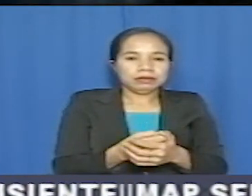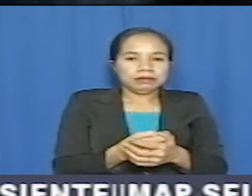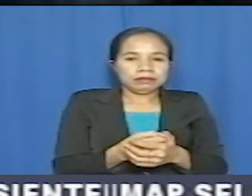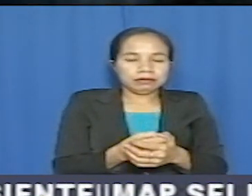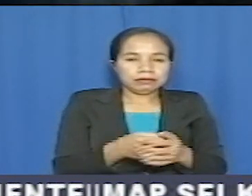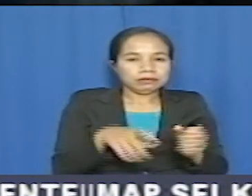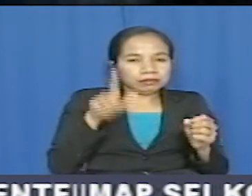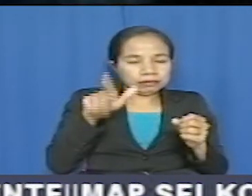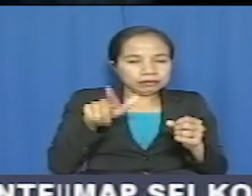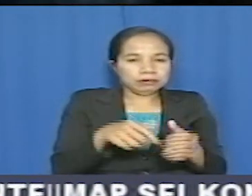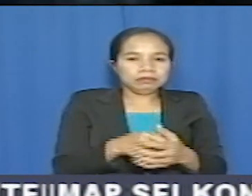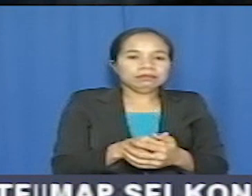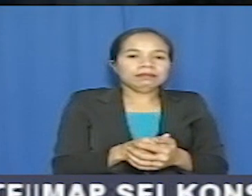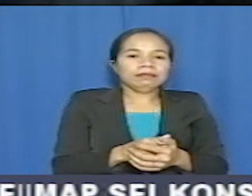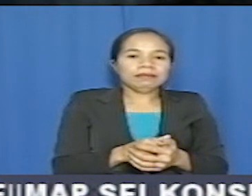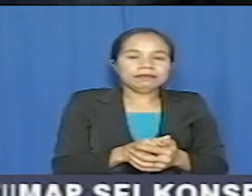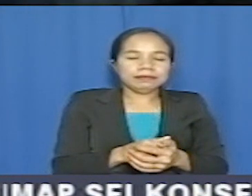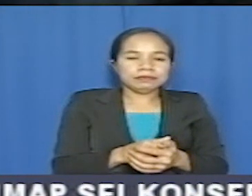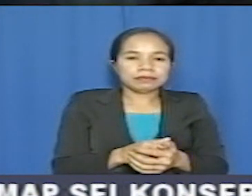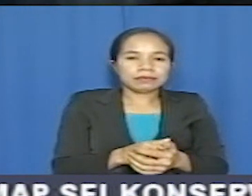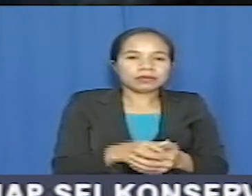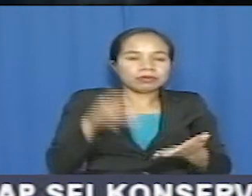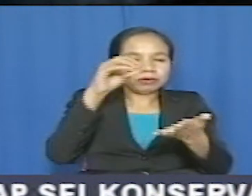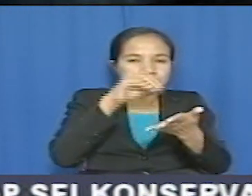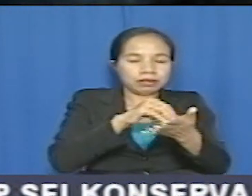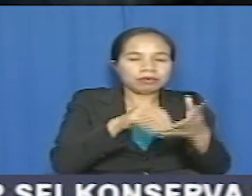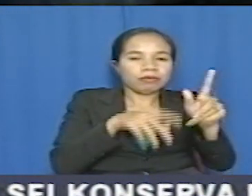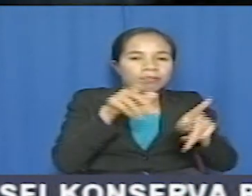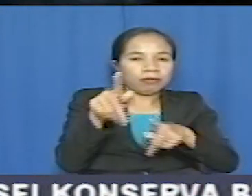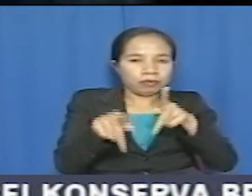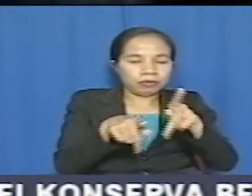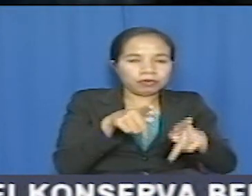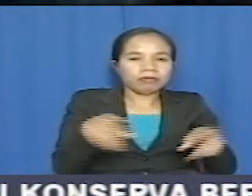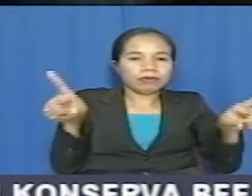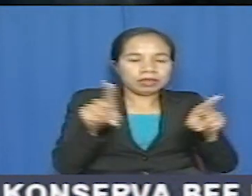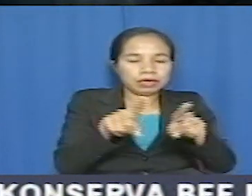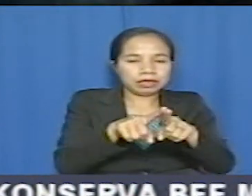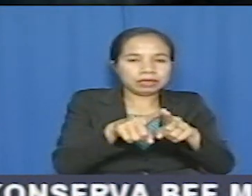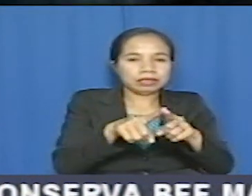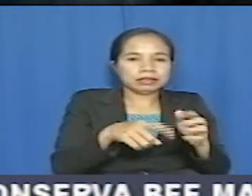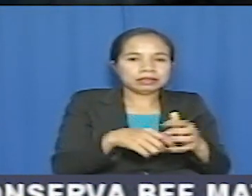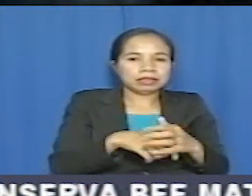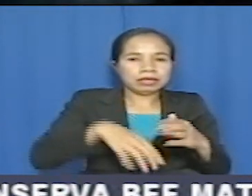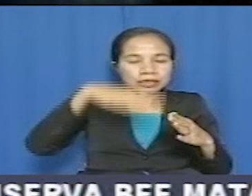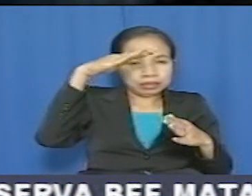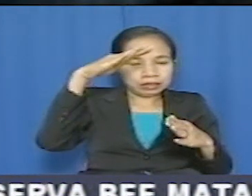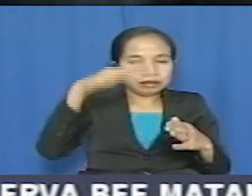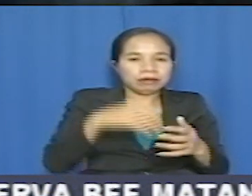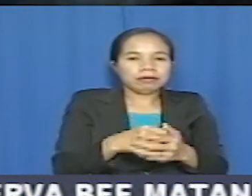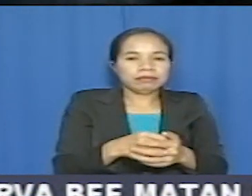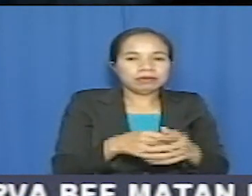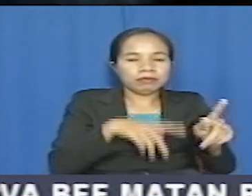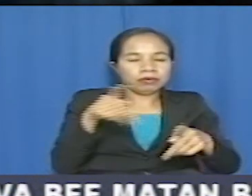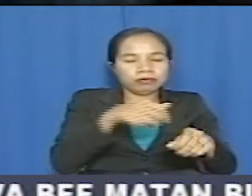atraso, que terbala kanga. O de hatur, povo, Hanesand nivel e da det, o